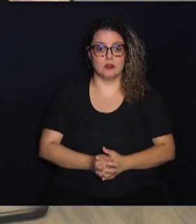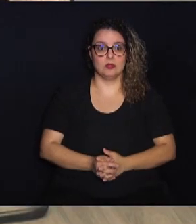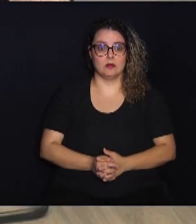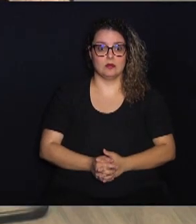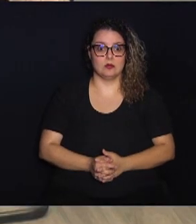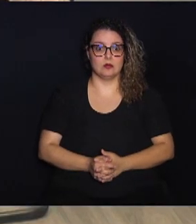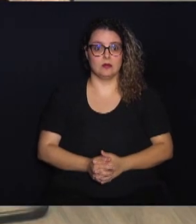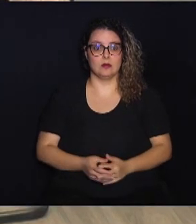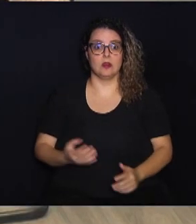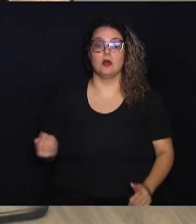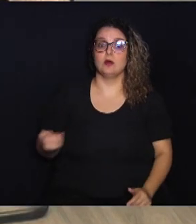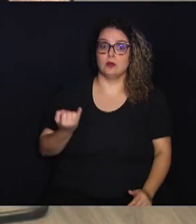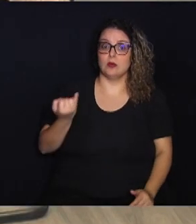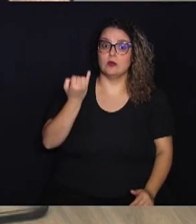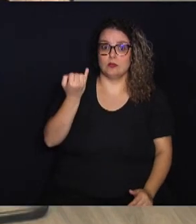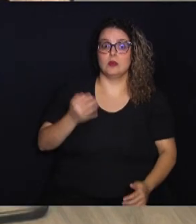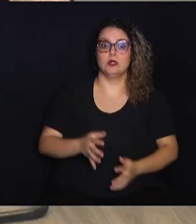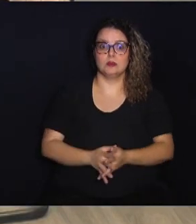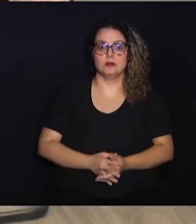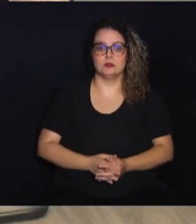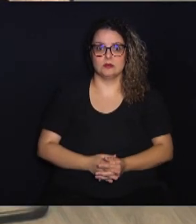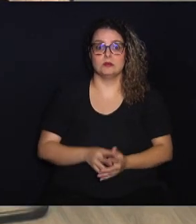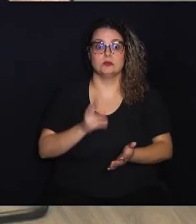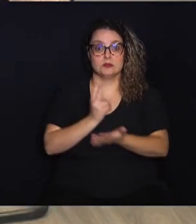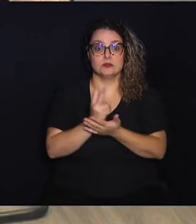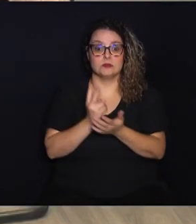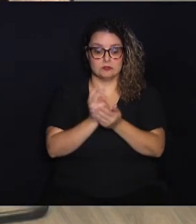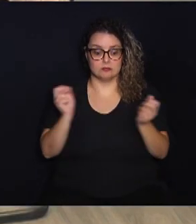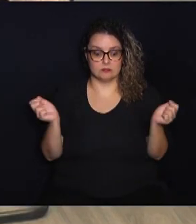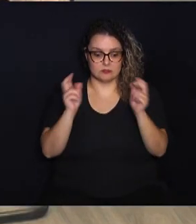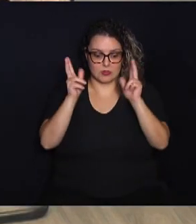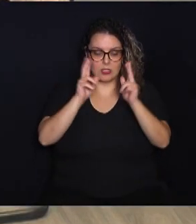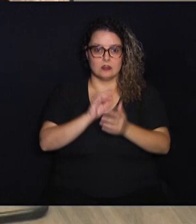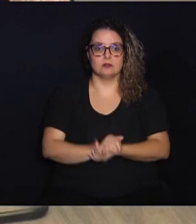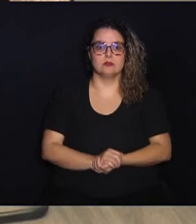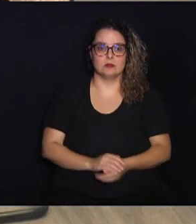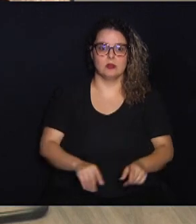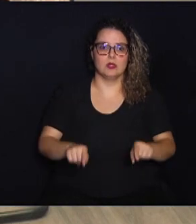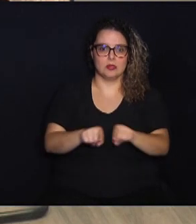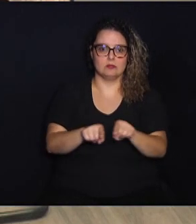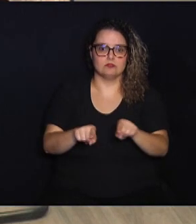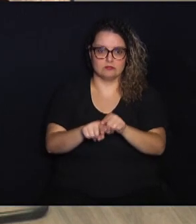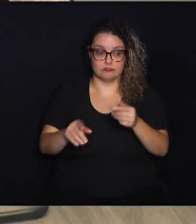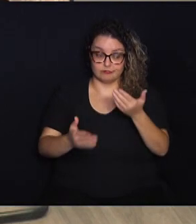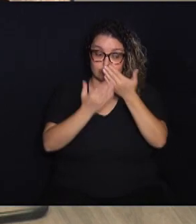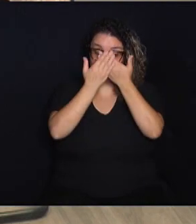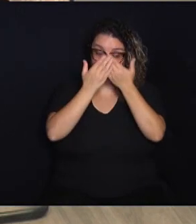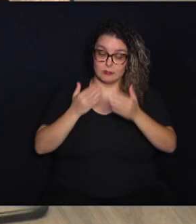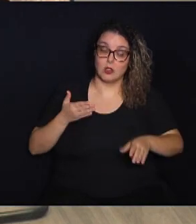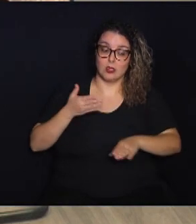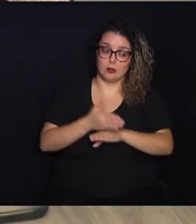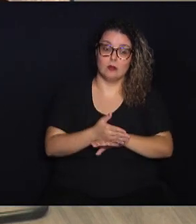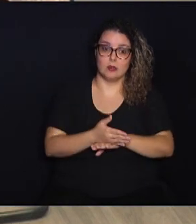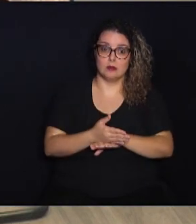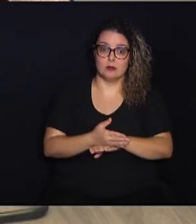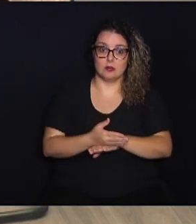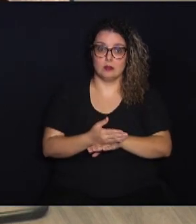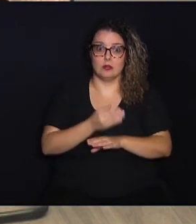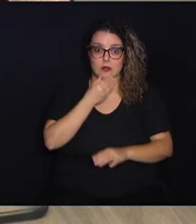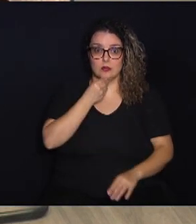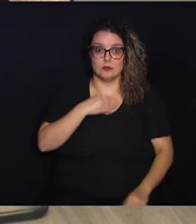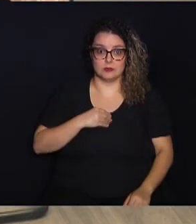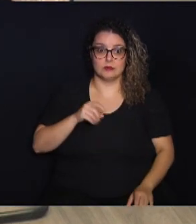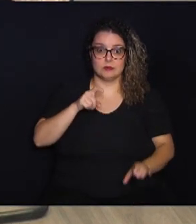importância, né, de estar aí sempre atentos e também de negar o acesso aos filhos dependendo da